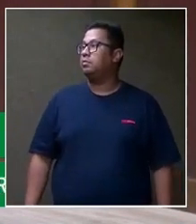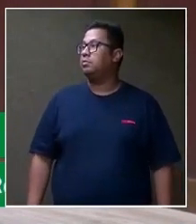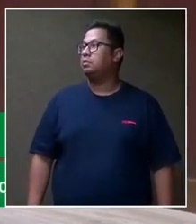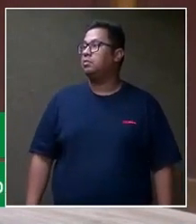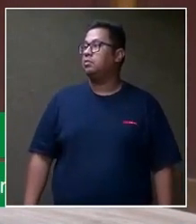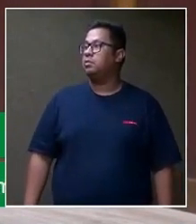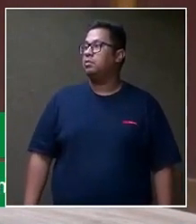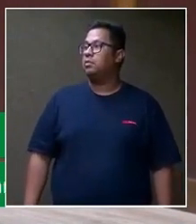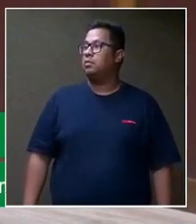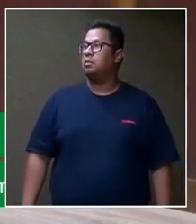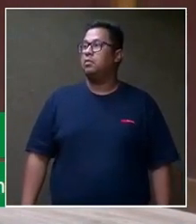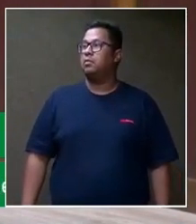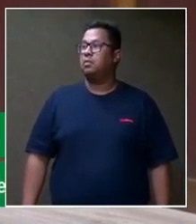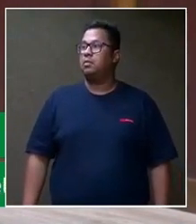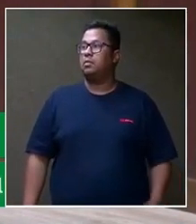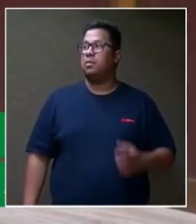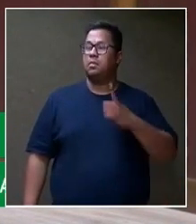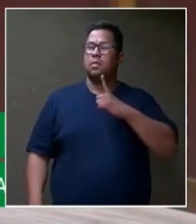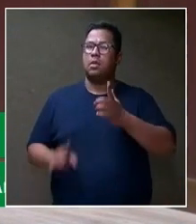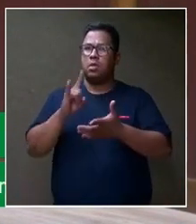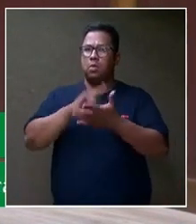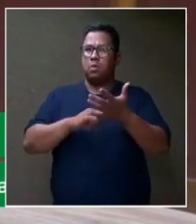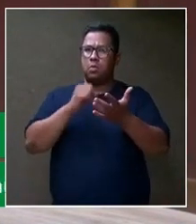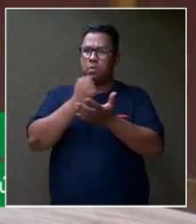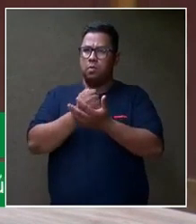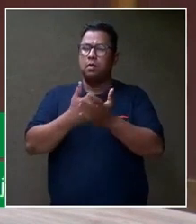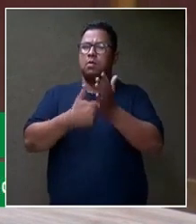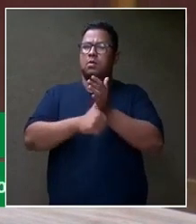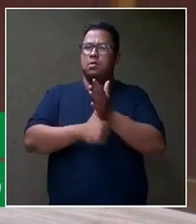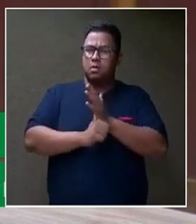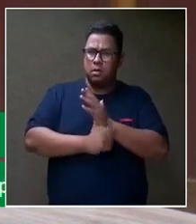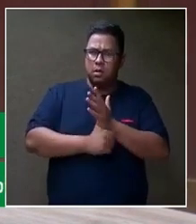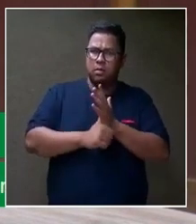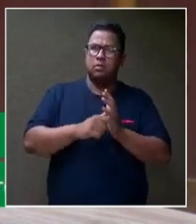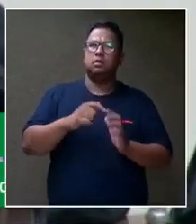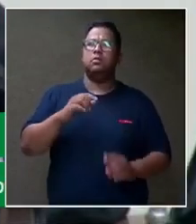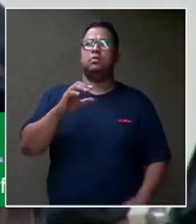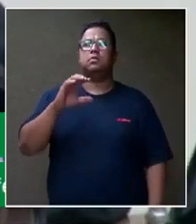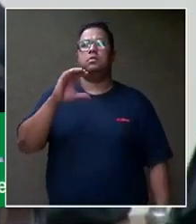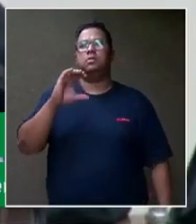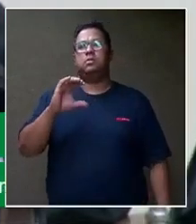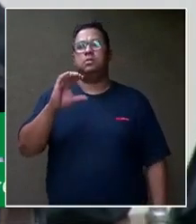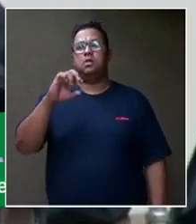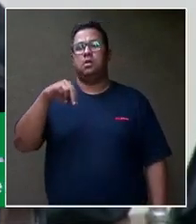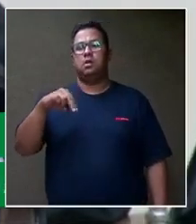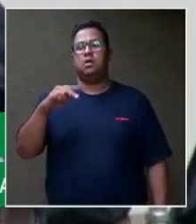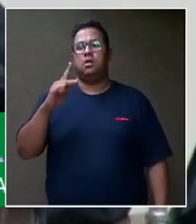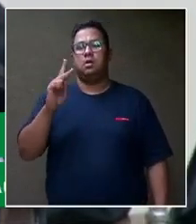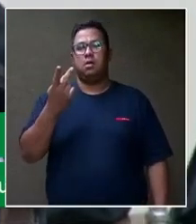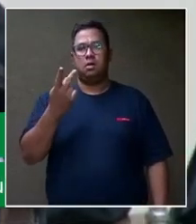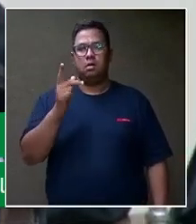Kelly, a Kelly apresentou aqui documento de identificação consistente na CNH.